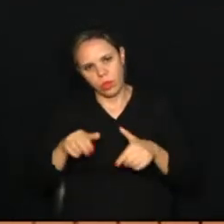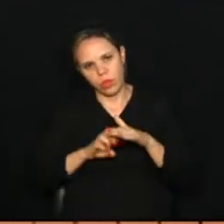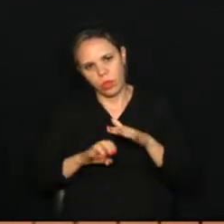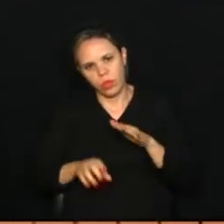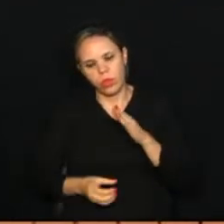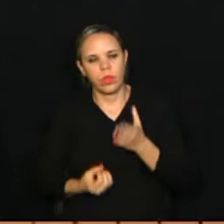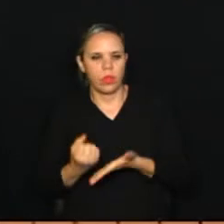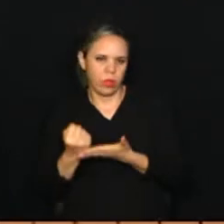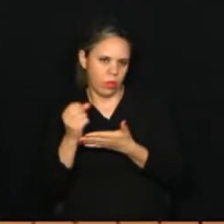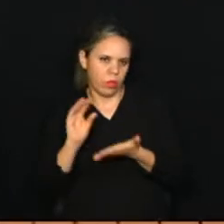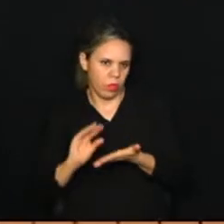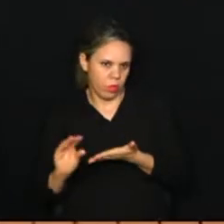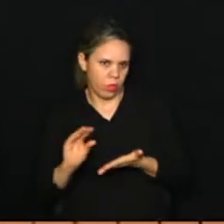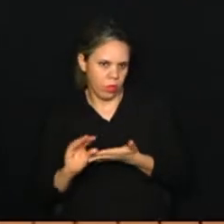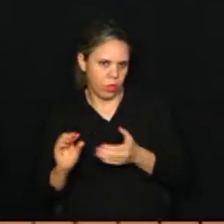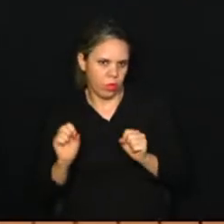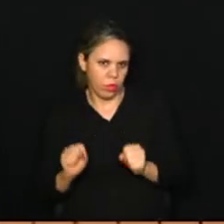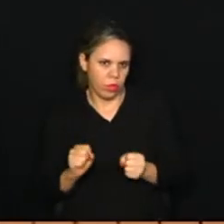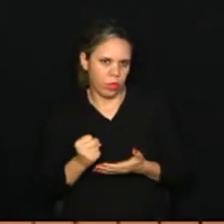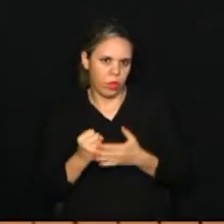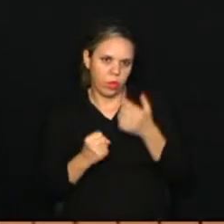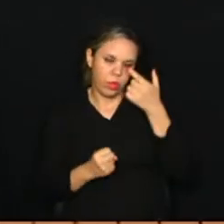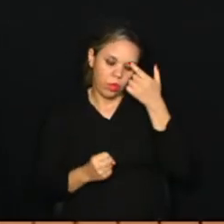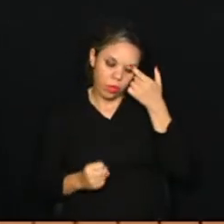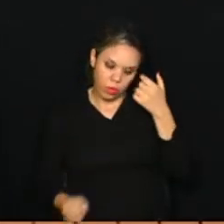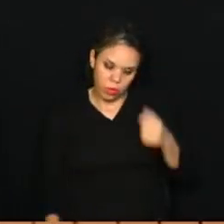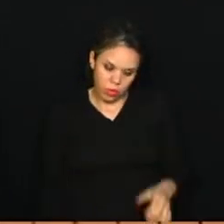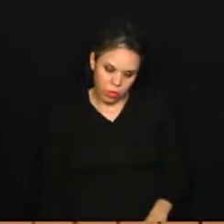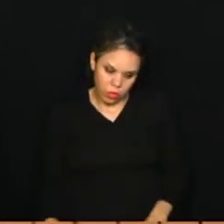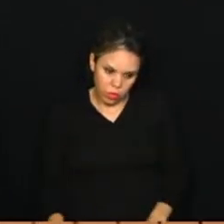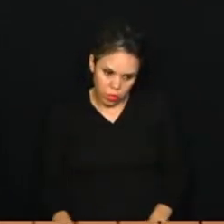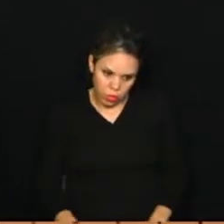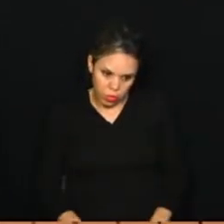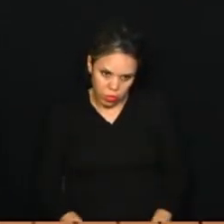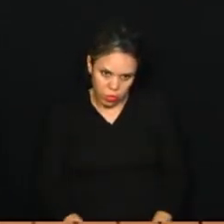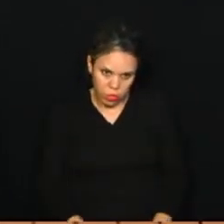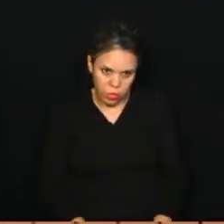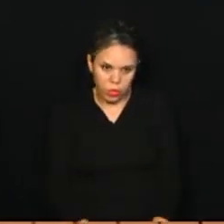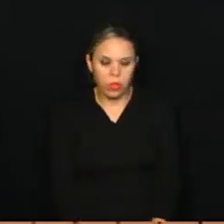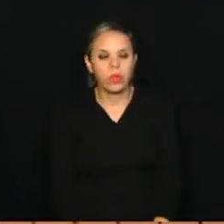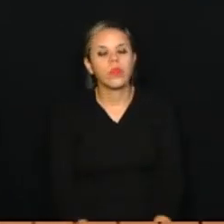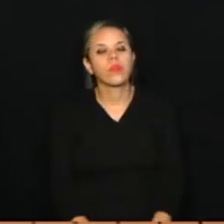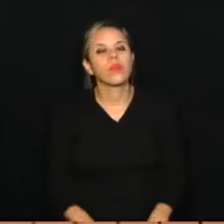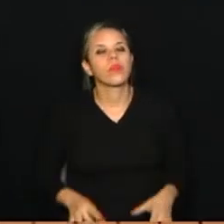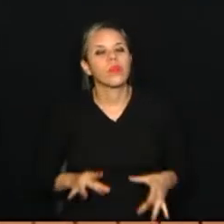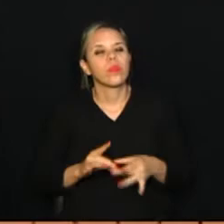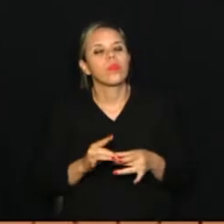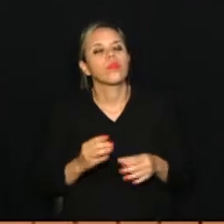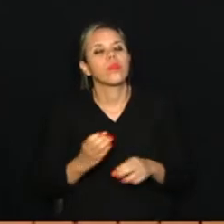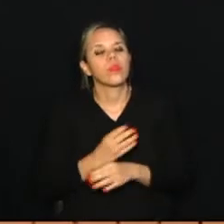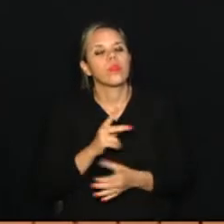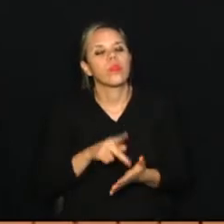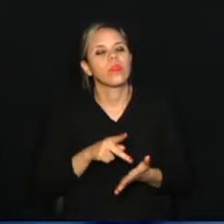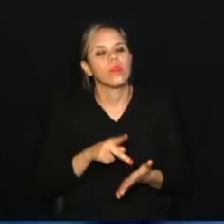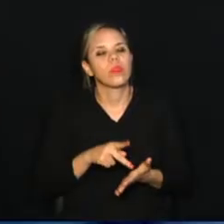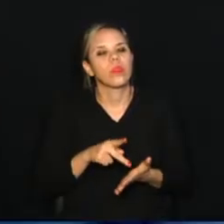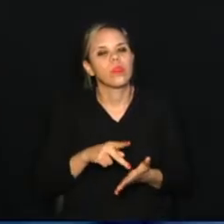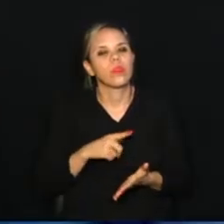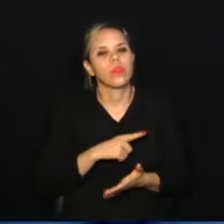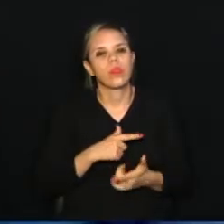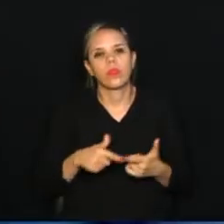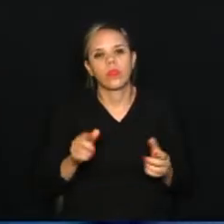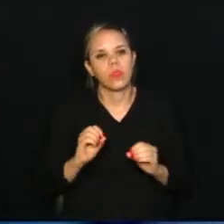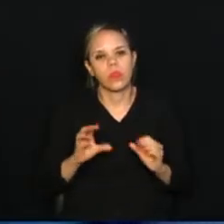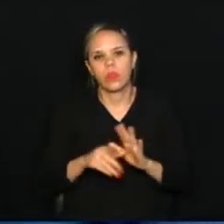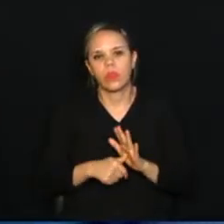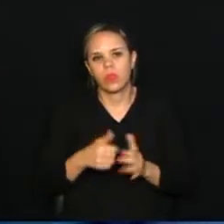privada, poderia nos estar ajudando a completar esse ciclo do anel. Na verdade, a gente não tem tanto problema com